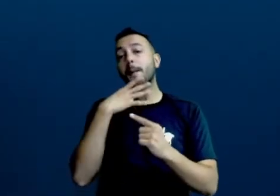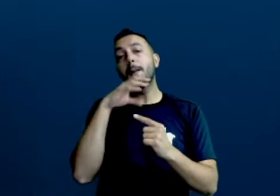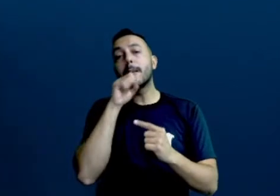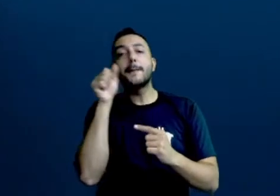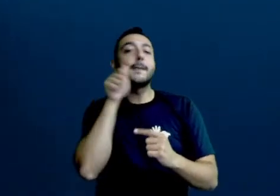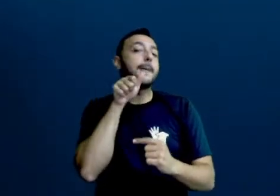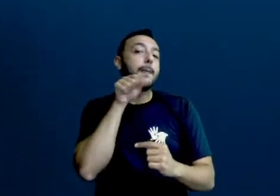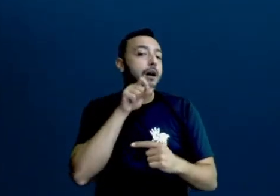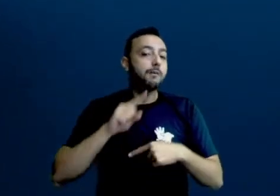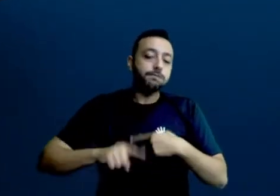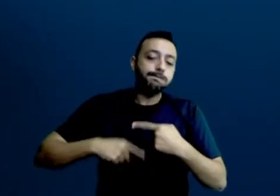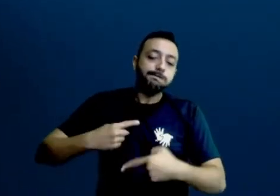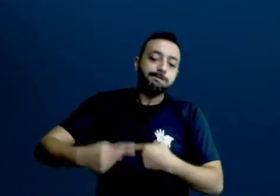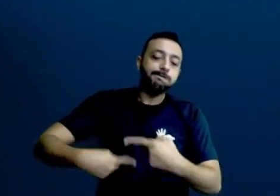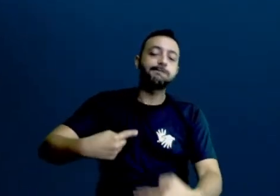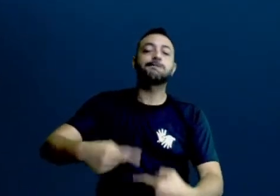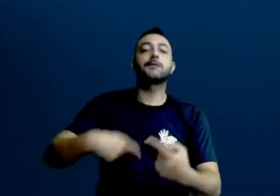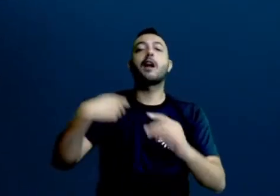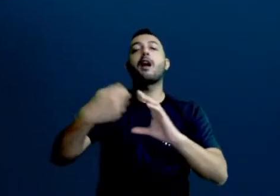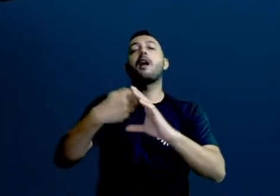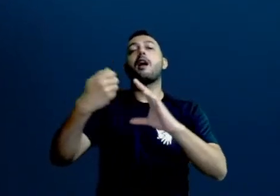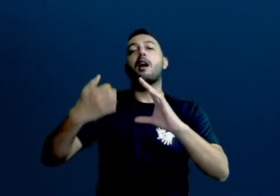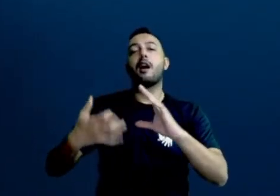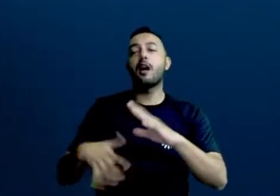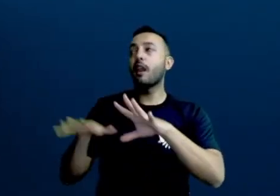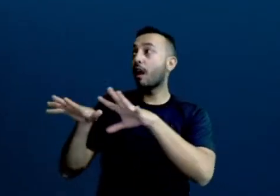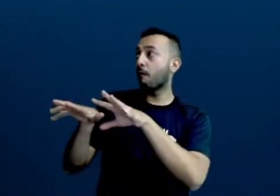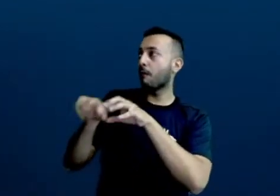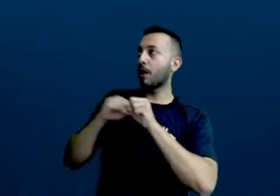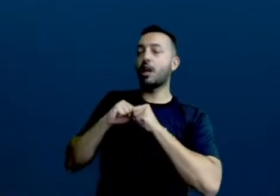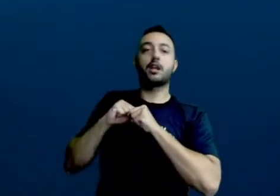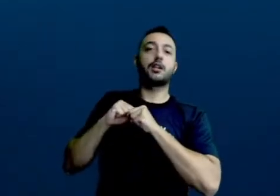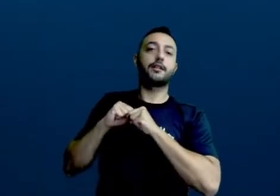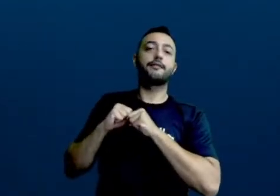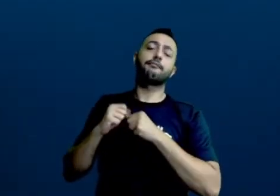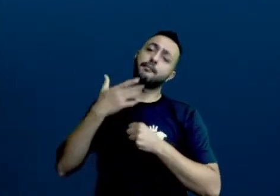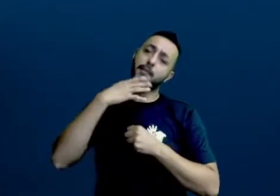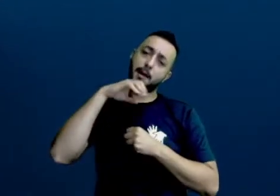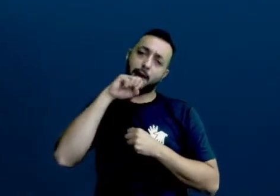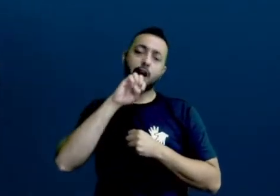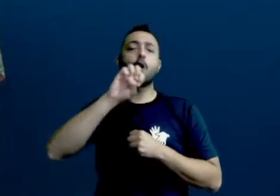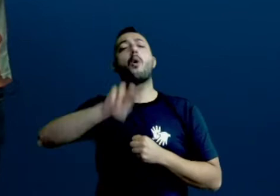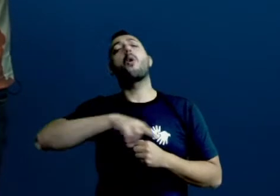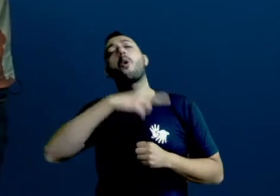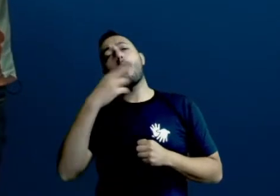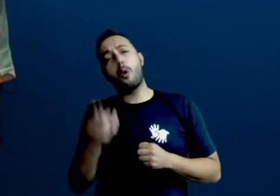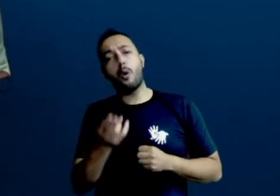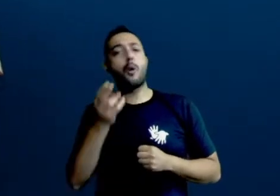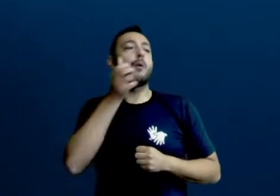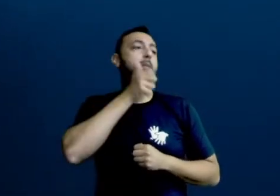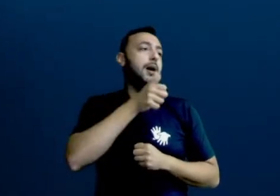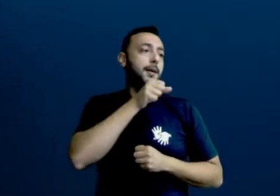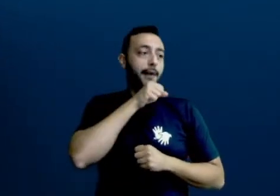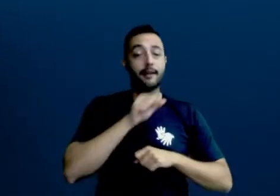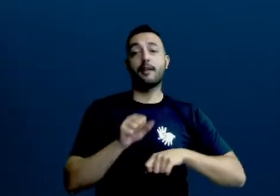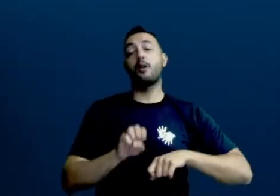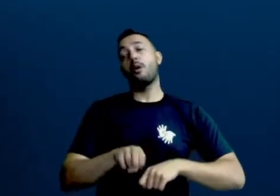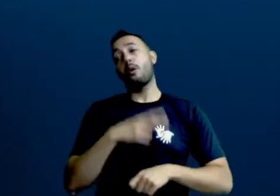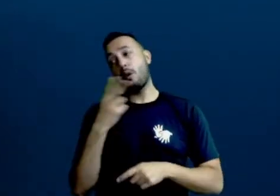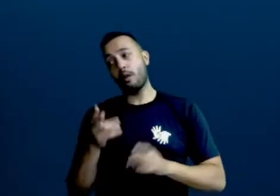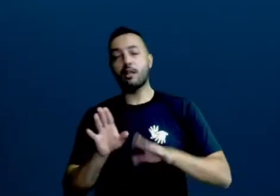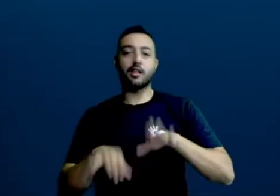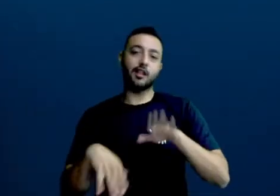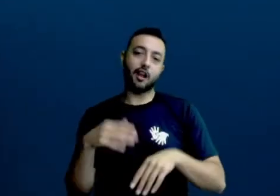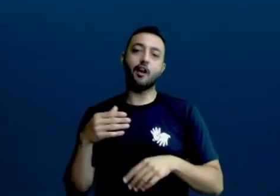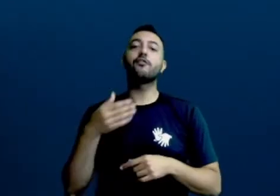filhos herdam algum tipo de característica seja do pai ou seja da mãe ou muitas vezes até